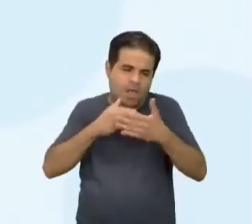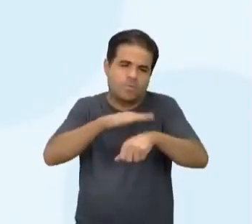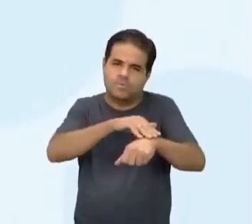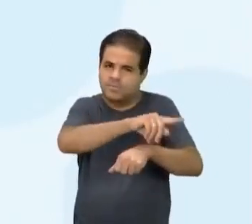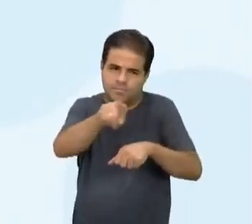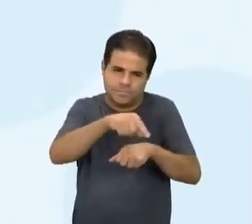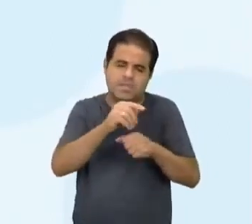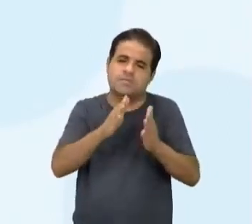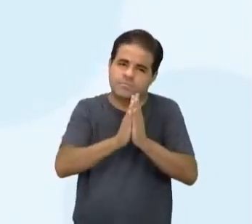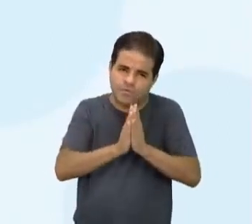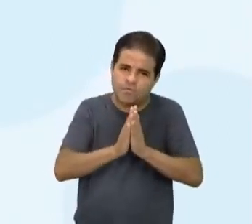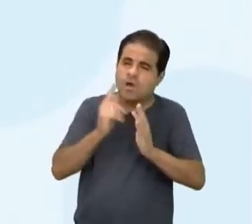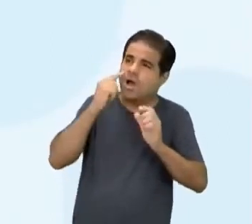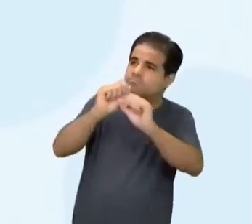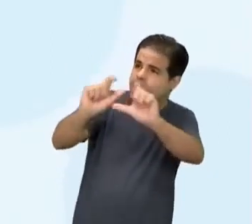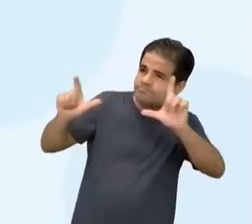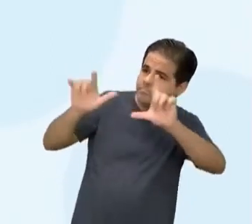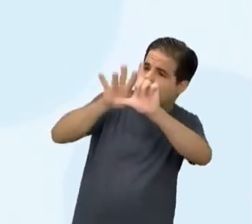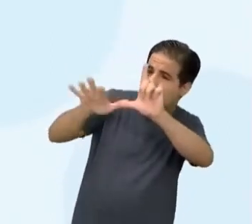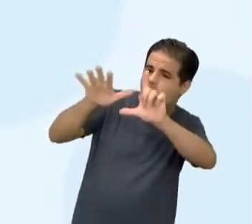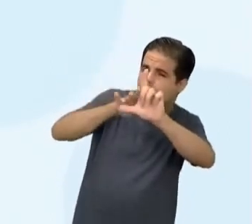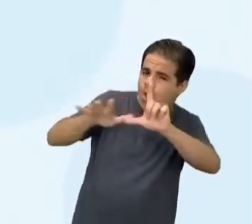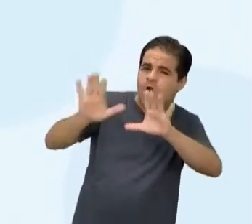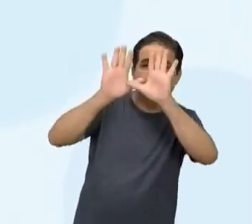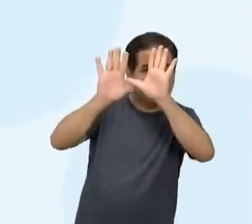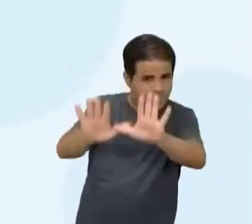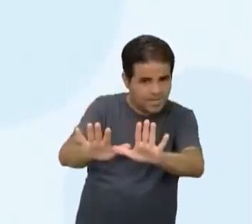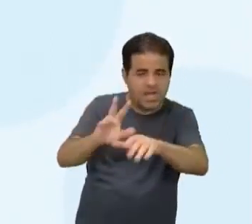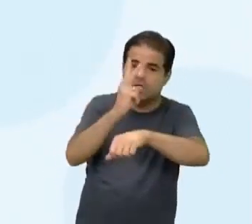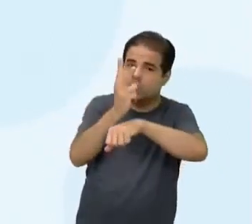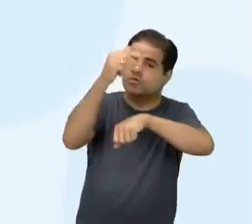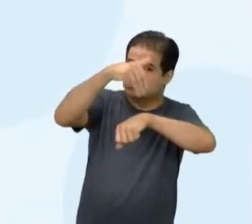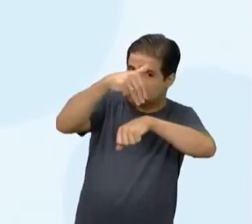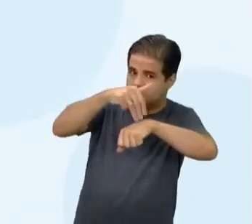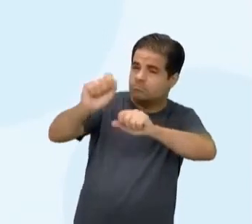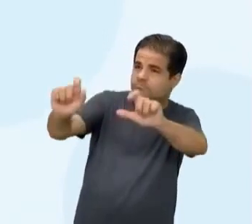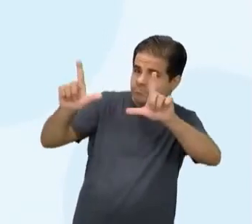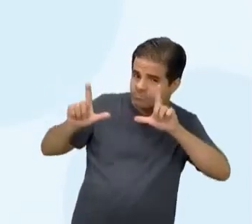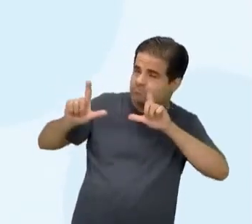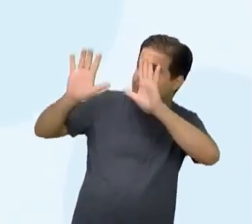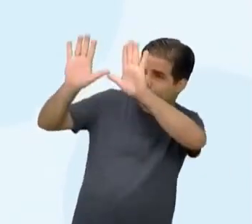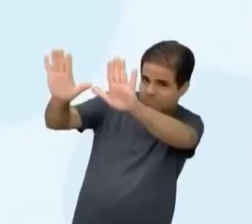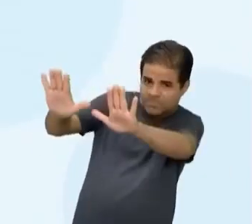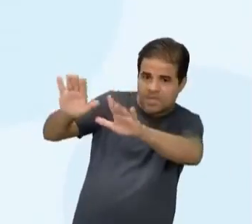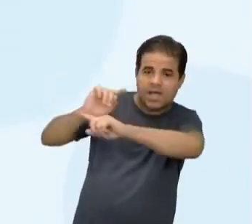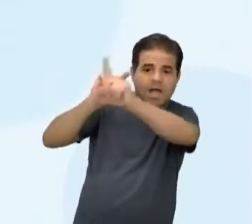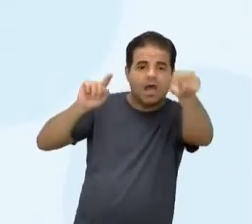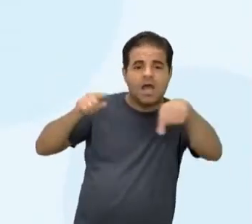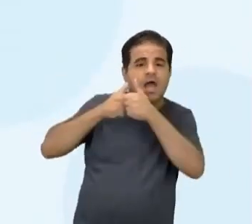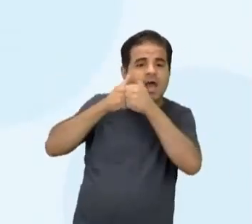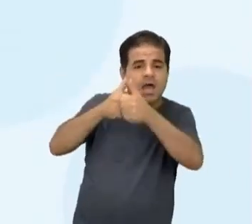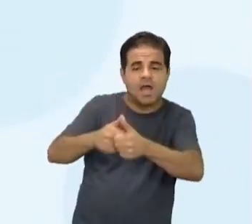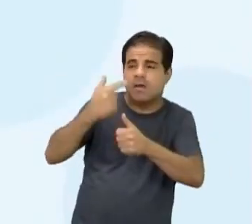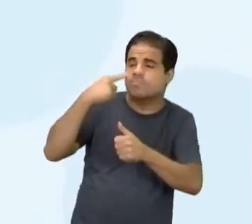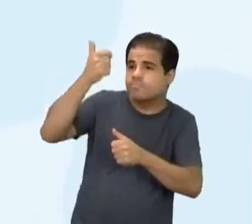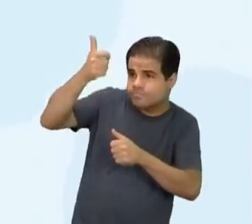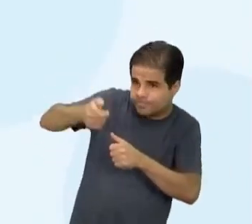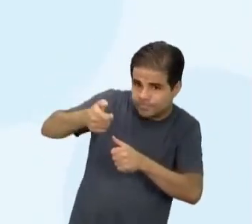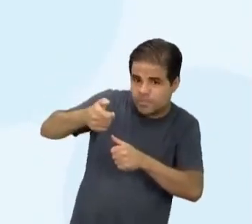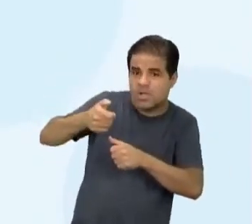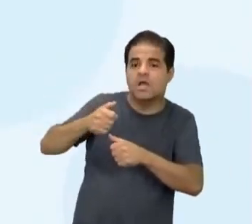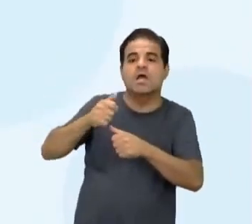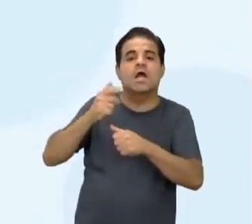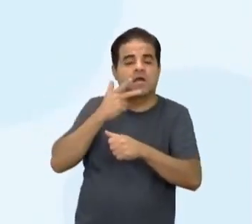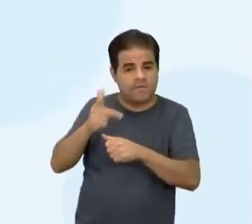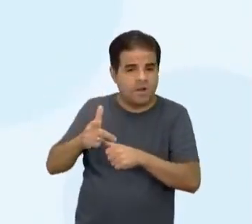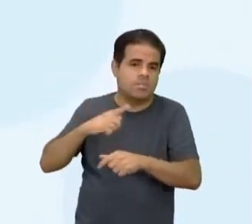quem puder, tá na tela, vai ficar aí, a gente vai deixar uns 2 minutinhos na tela para vocês apontarem o celular, já que o Renan